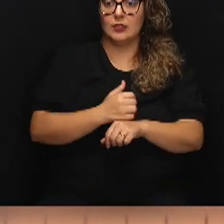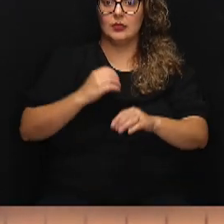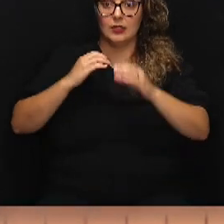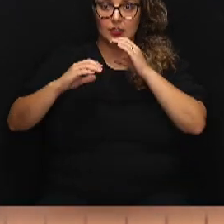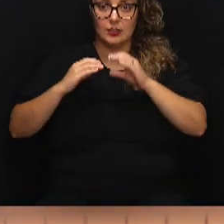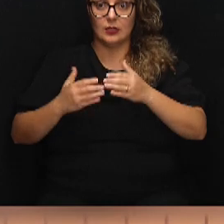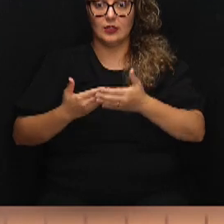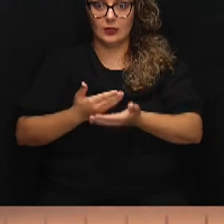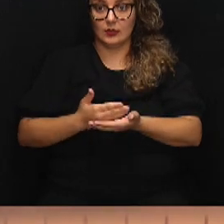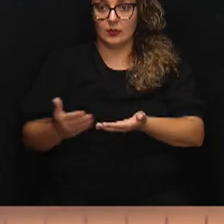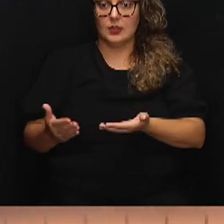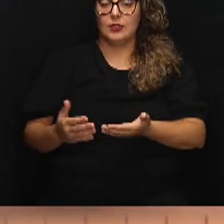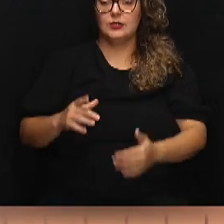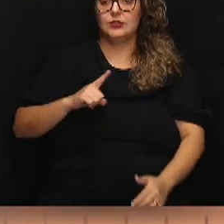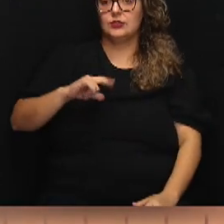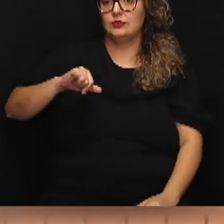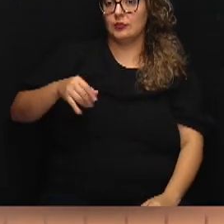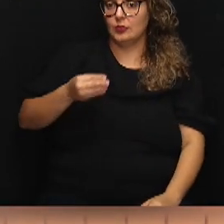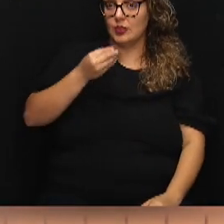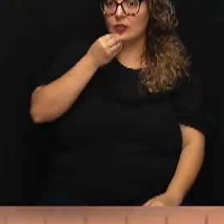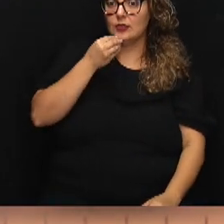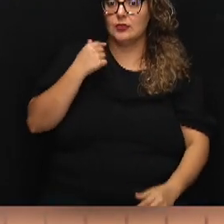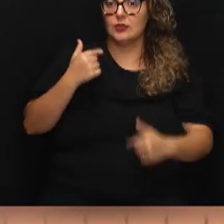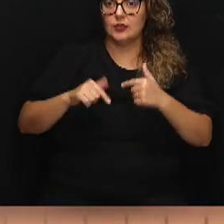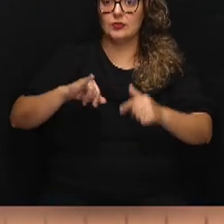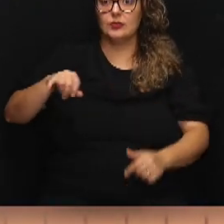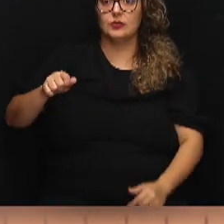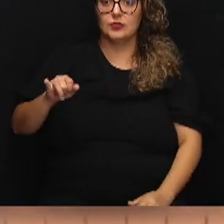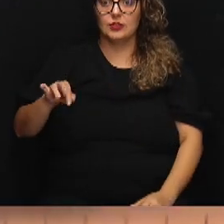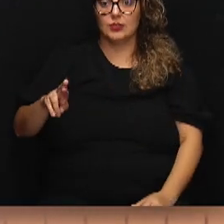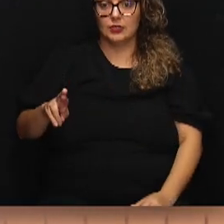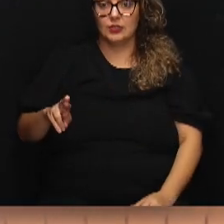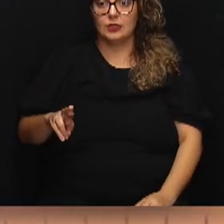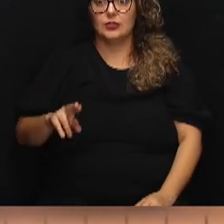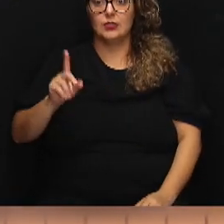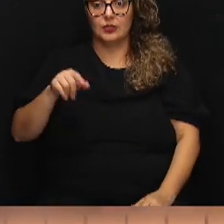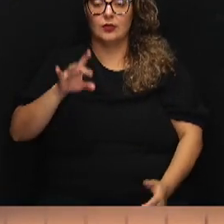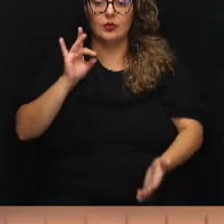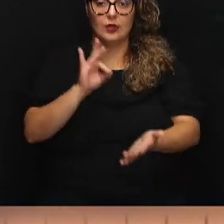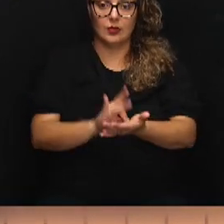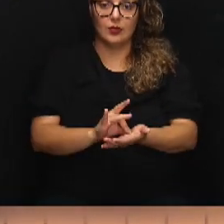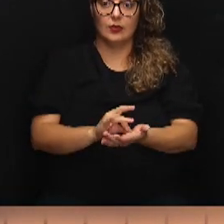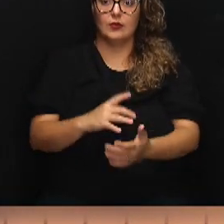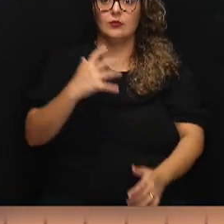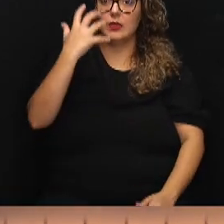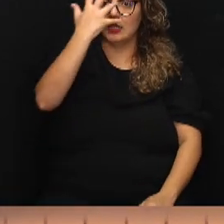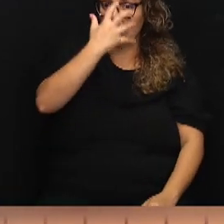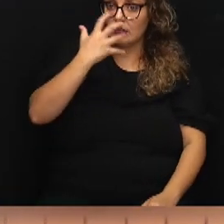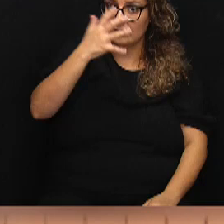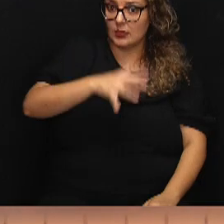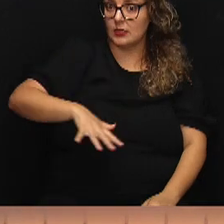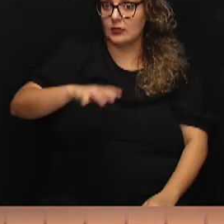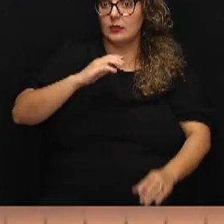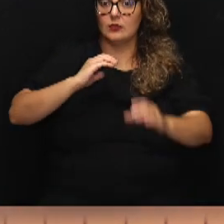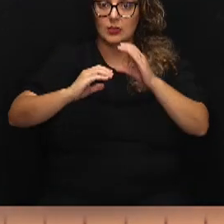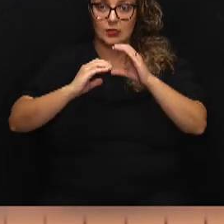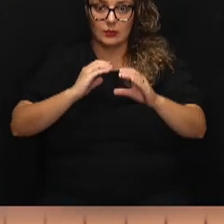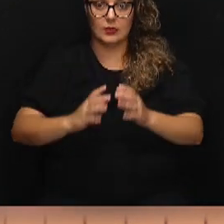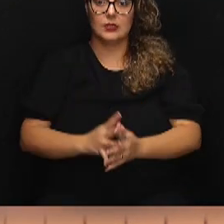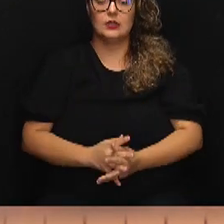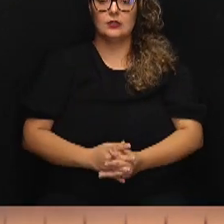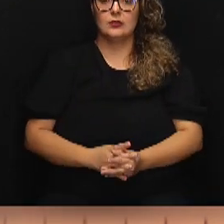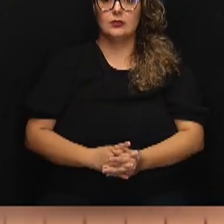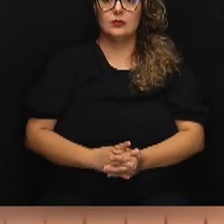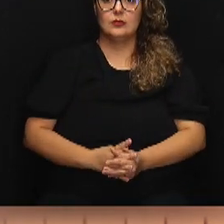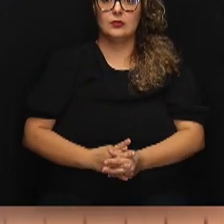comunicação, eu tive a oportunidade de trabalhar com o Jair, e foi onde realmente eu me apaixonei pela área de comunicação.